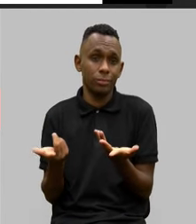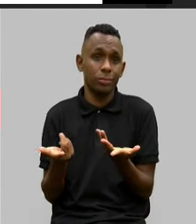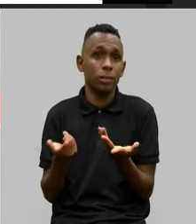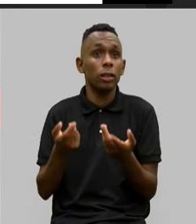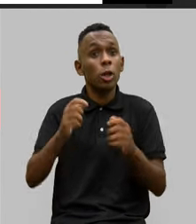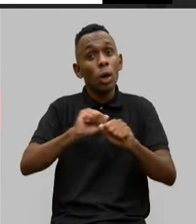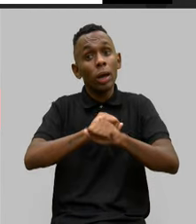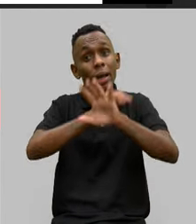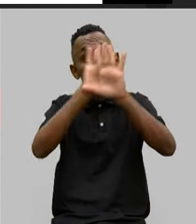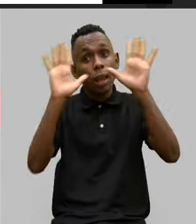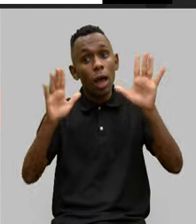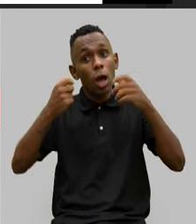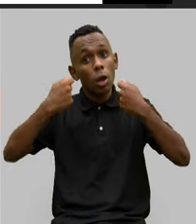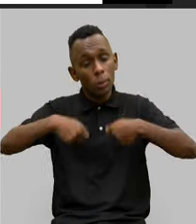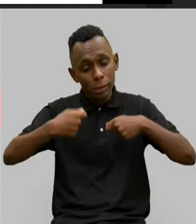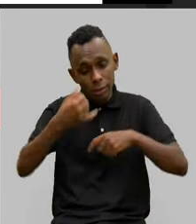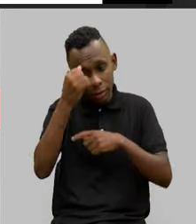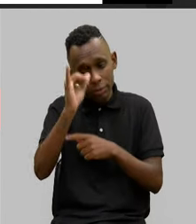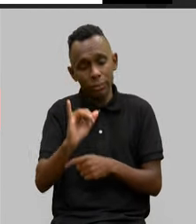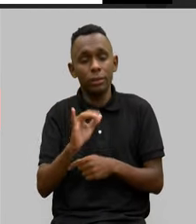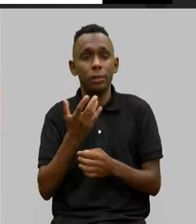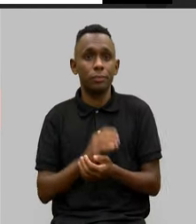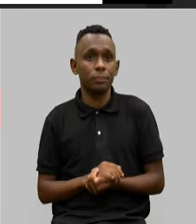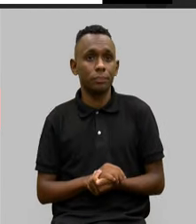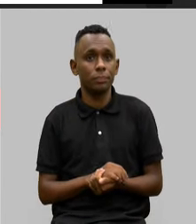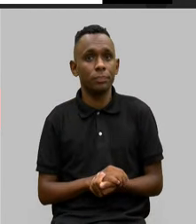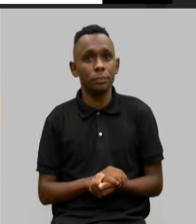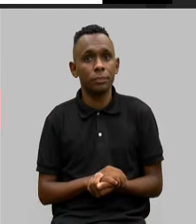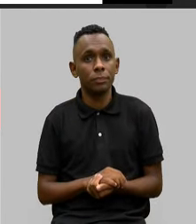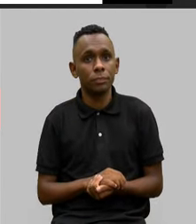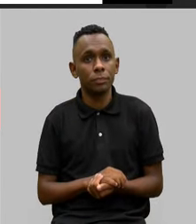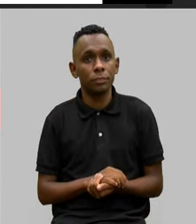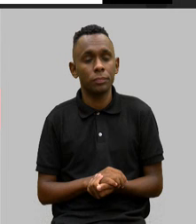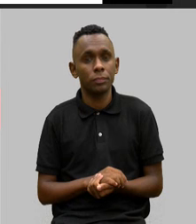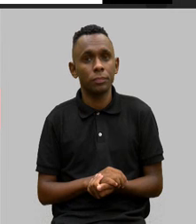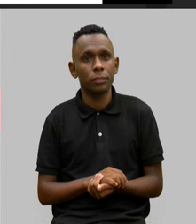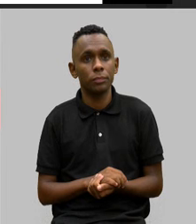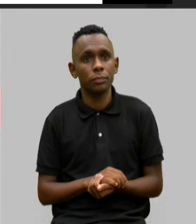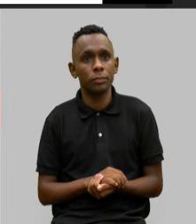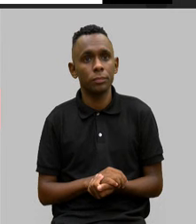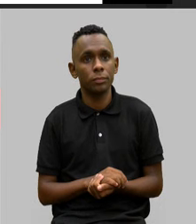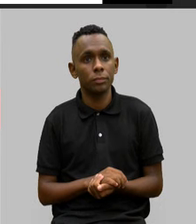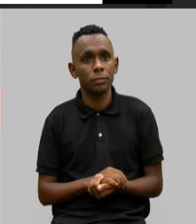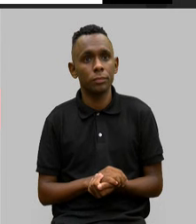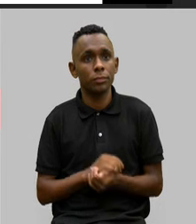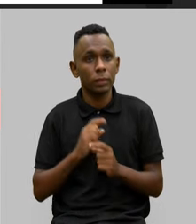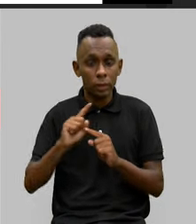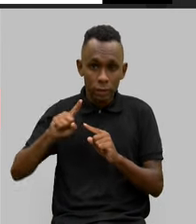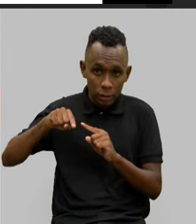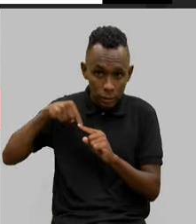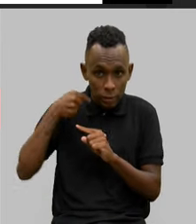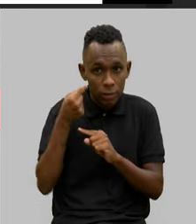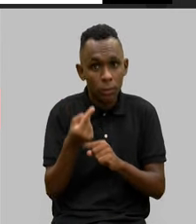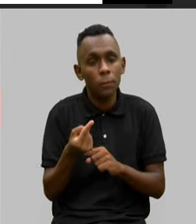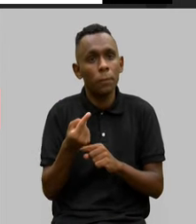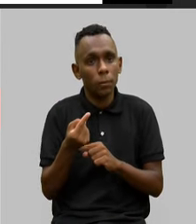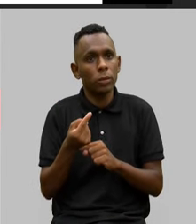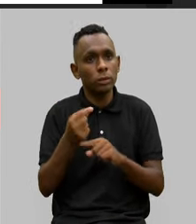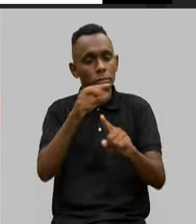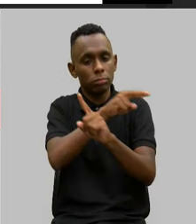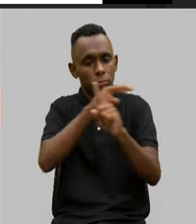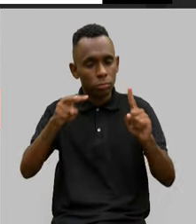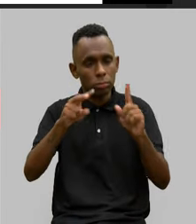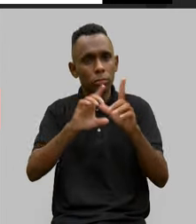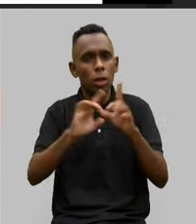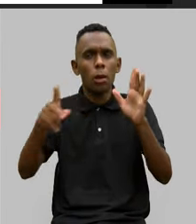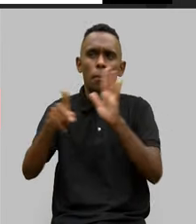esclarecer e evitar eh posteriormente na visão Liberal